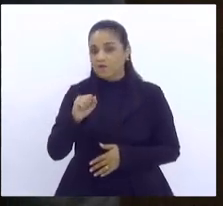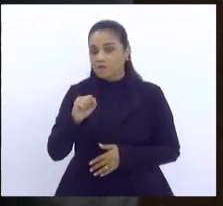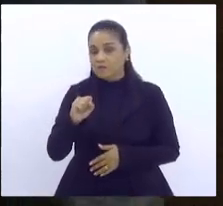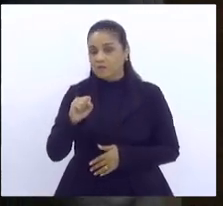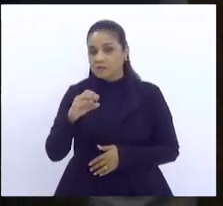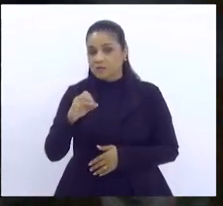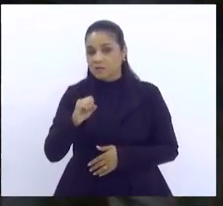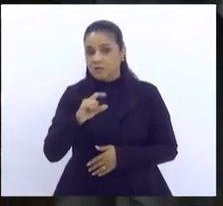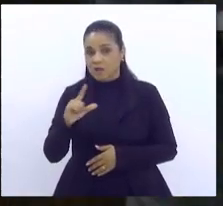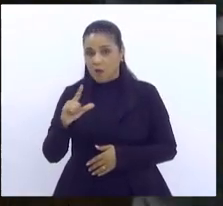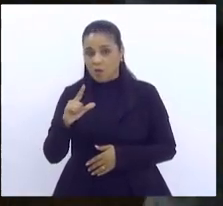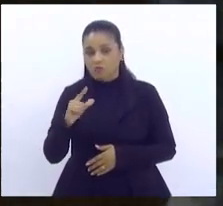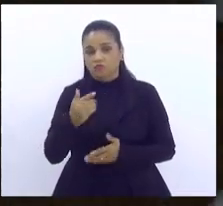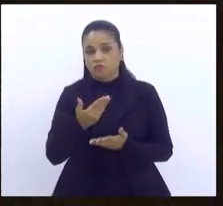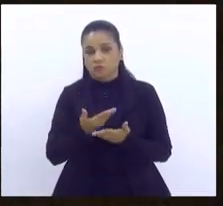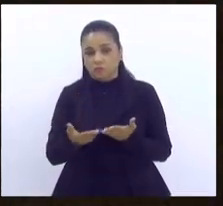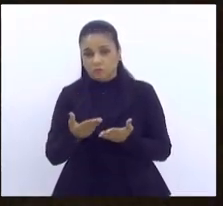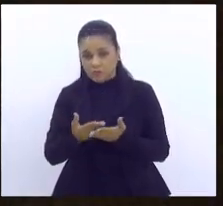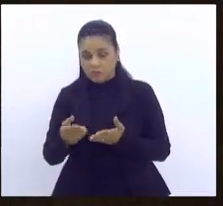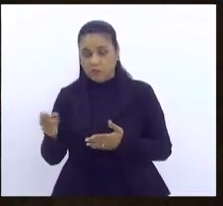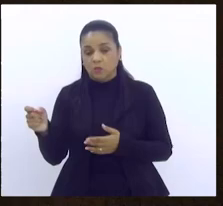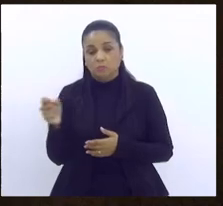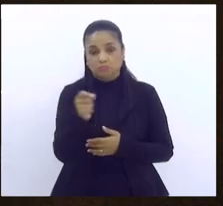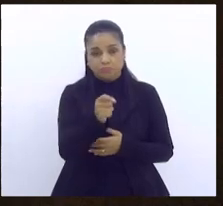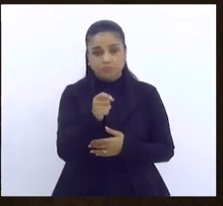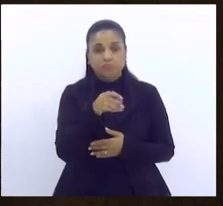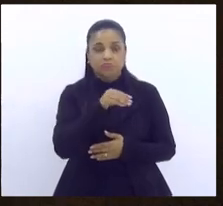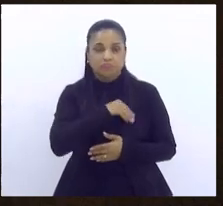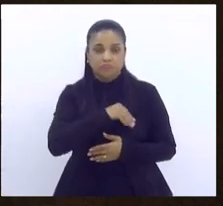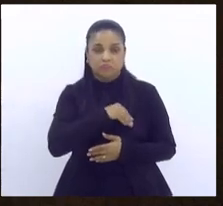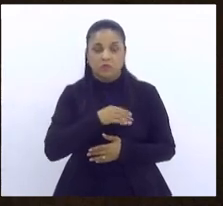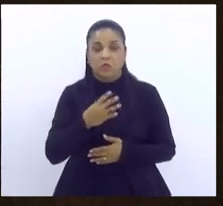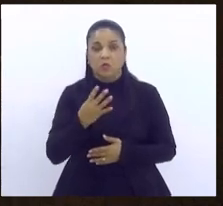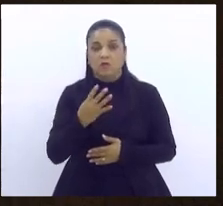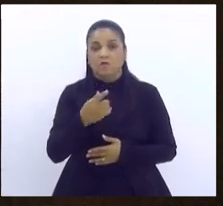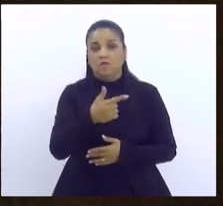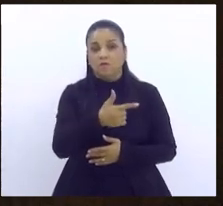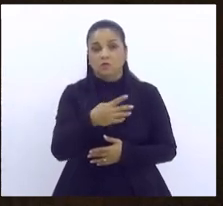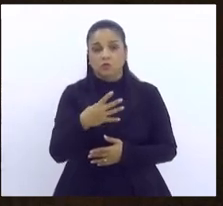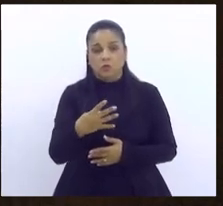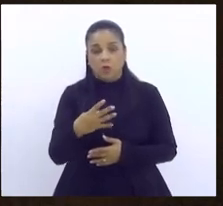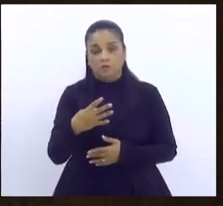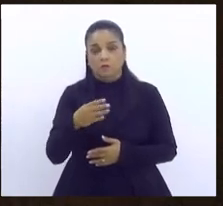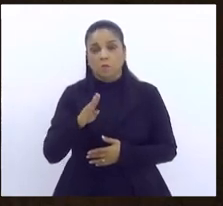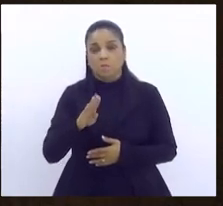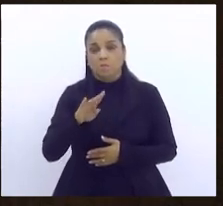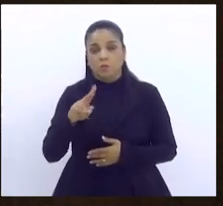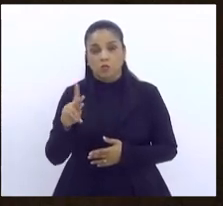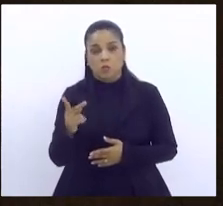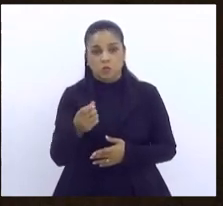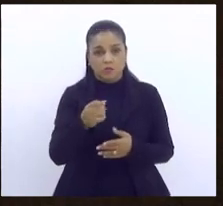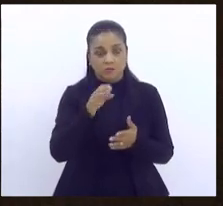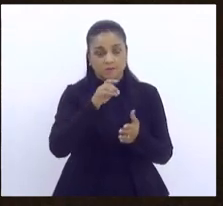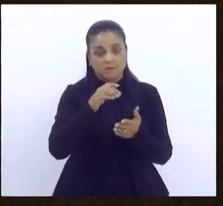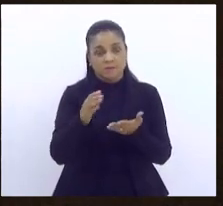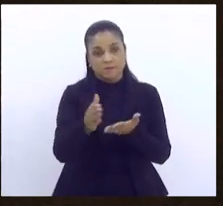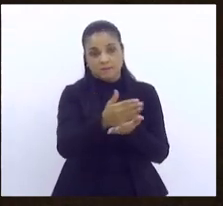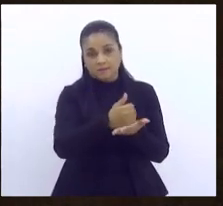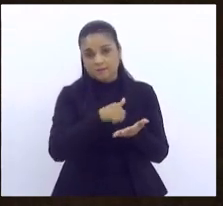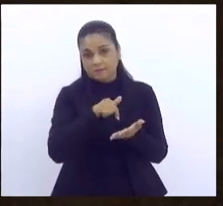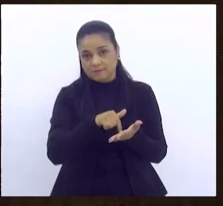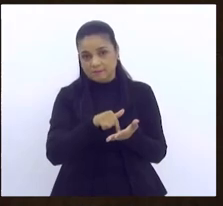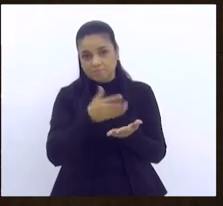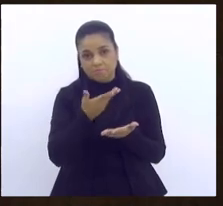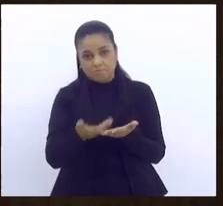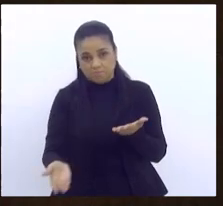benefício fiscal, mesmo que gere emprego e renda, 24 bilhões de reais de receita. Qualquer projeto de